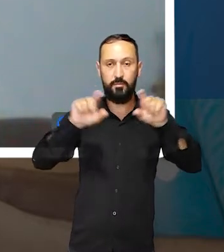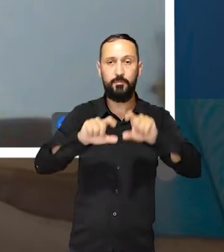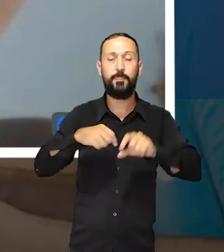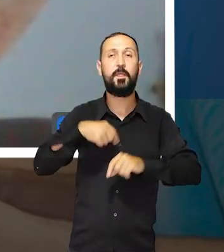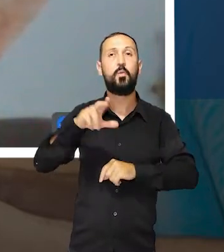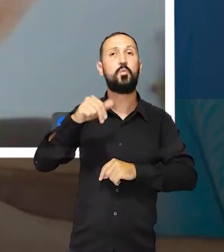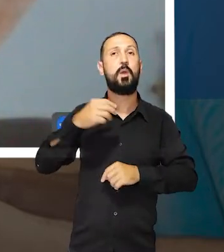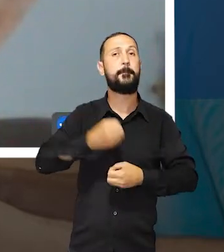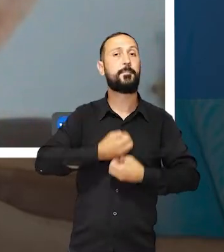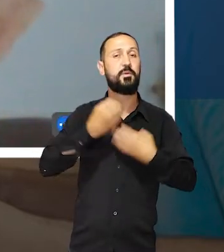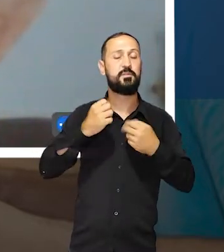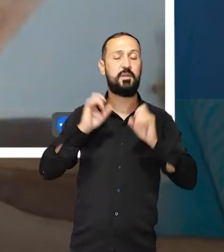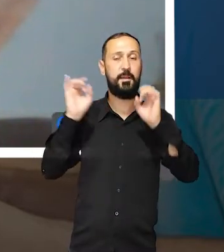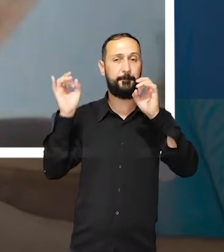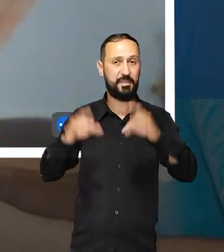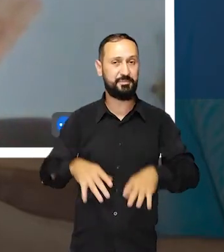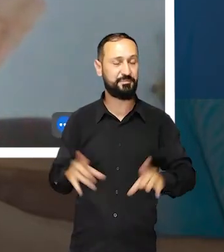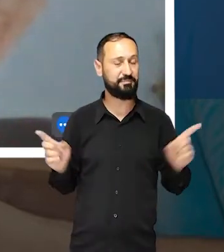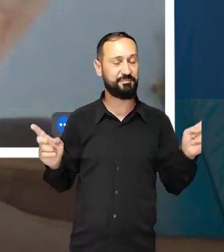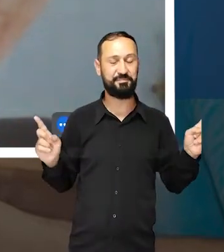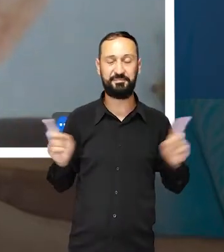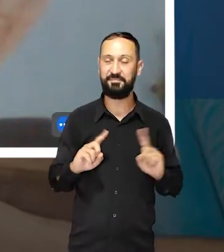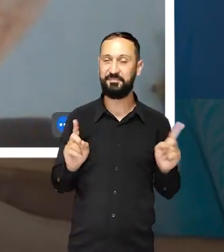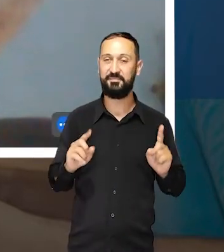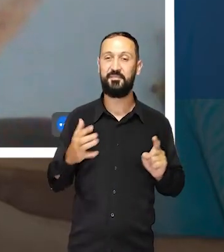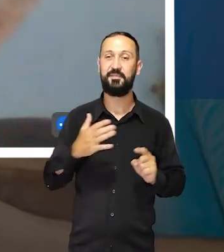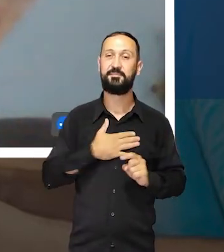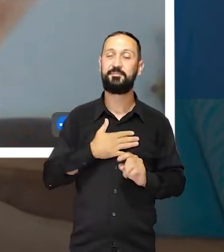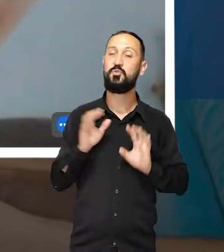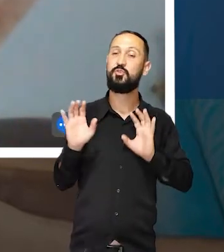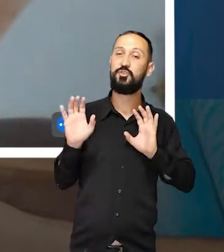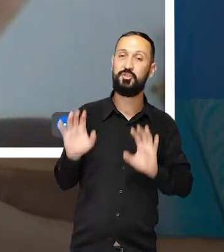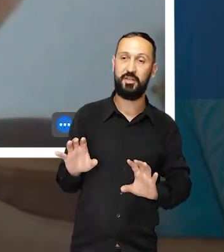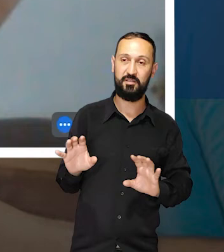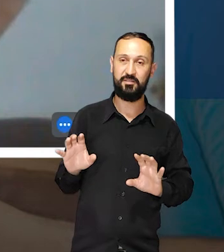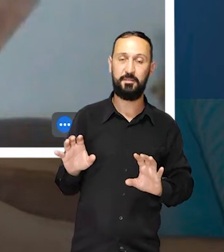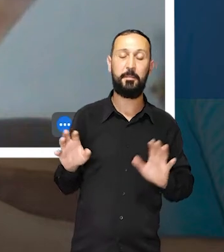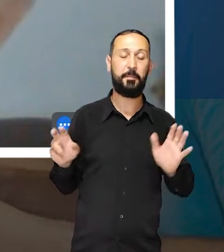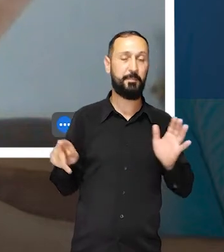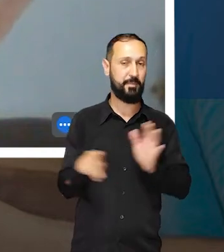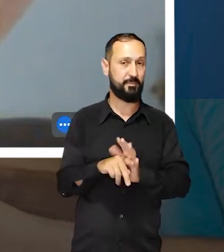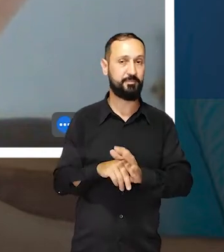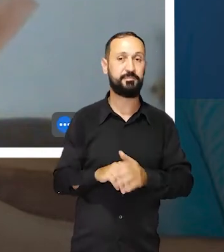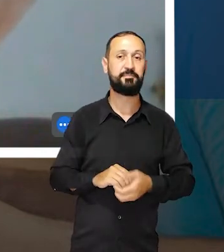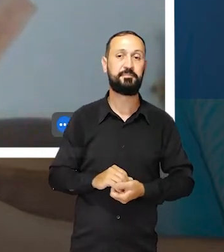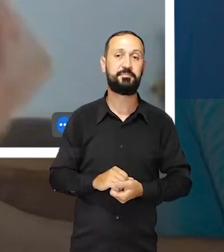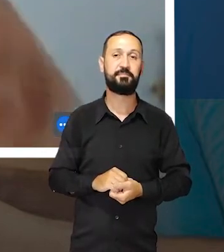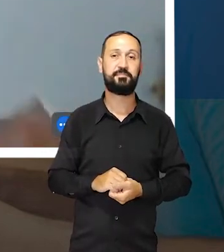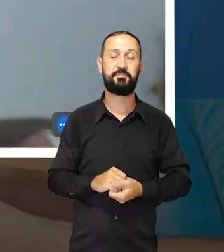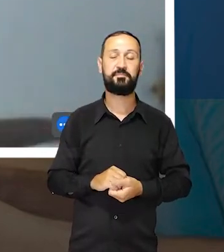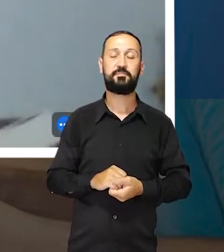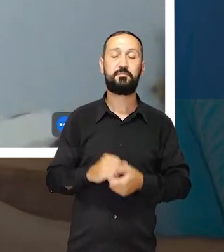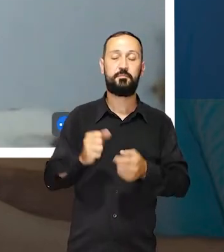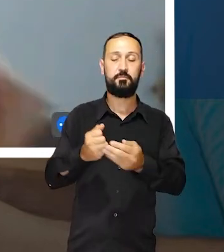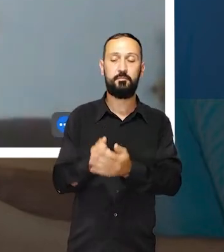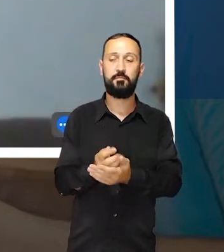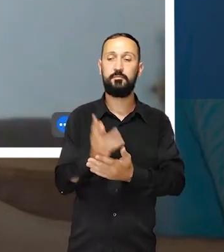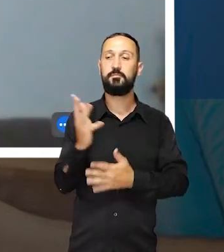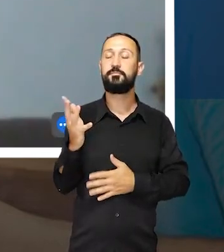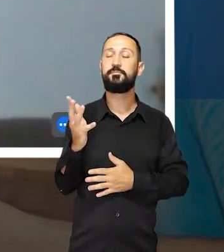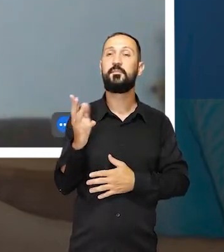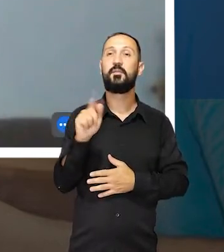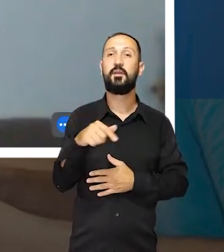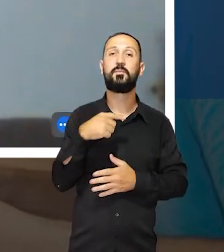eu nunca abandono a poesia. A poesia é o meu elemento, realmente. E